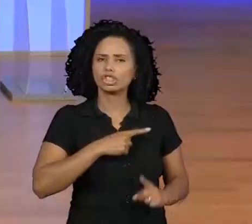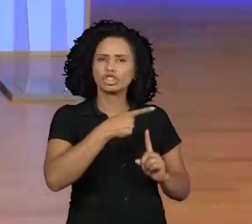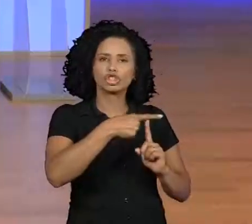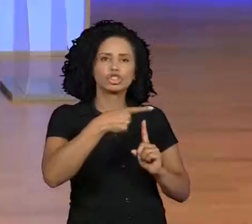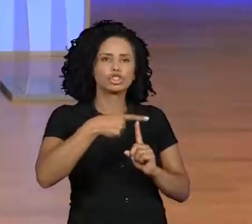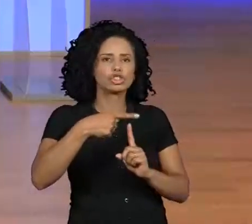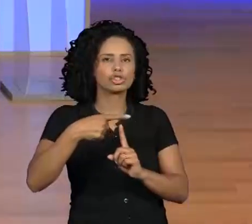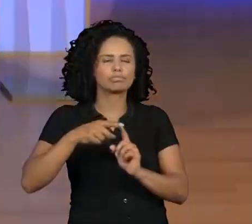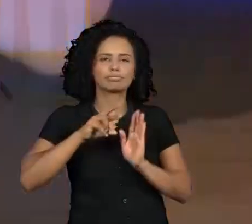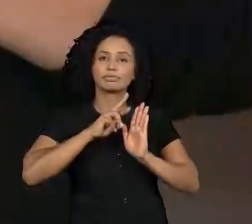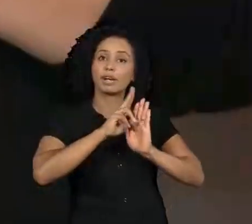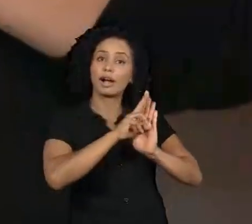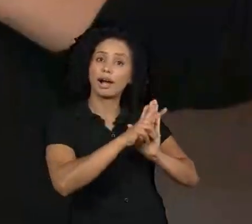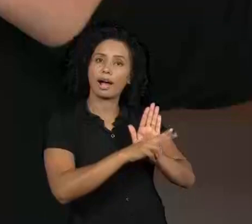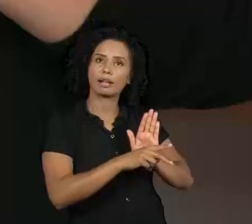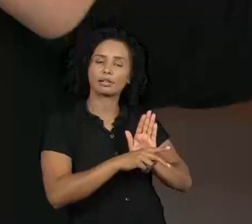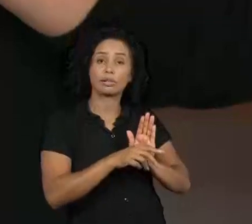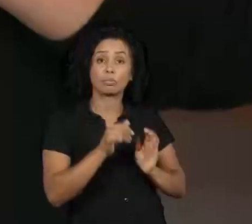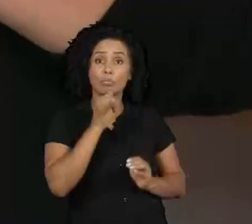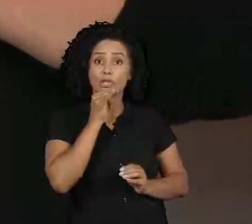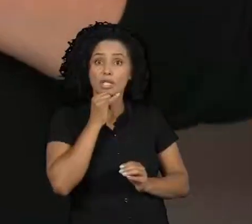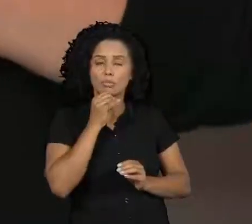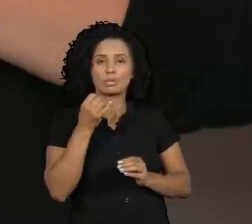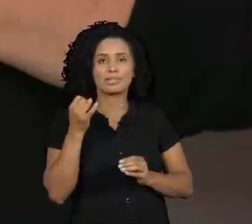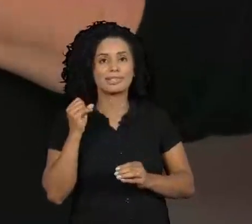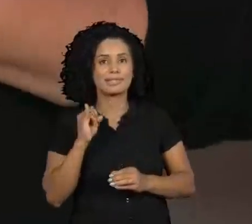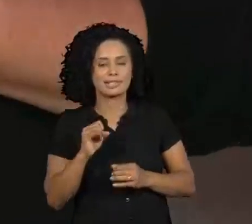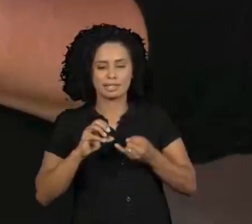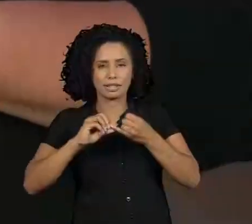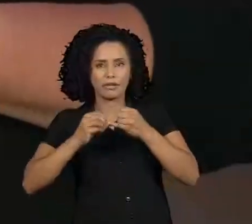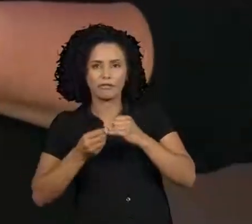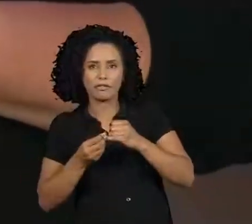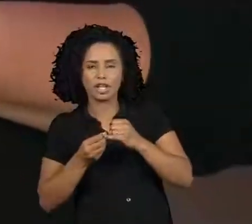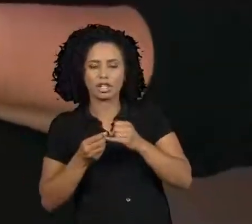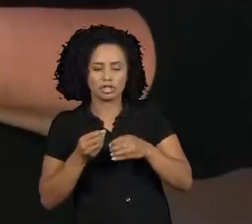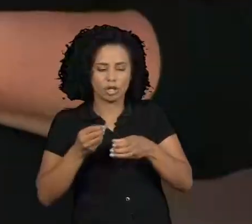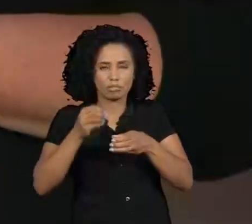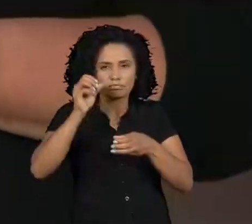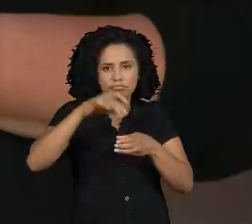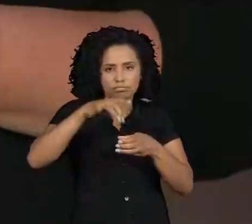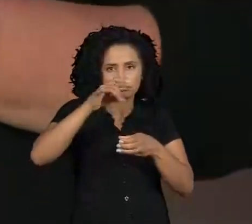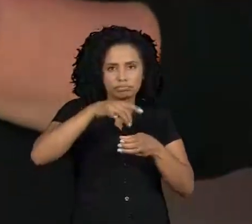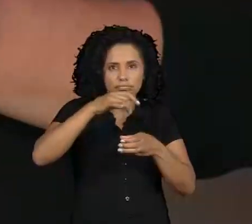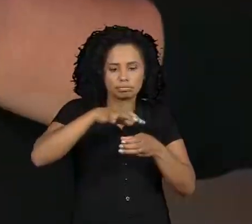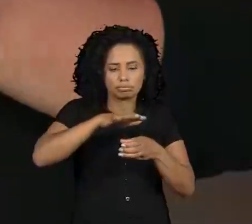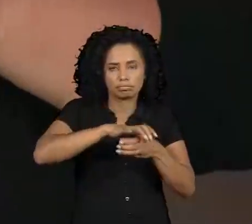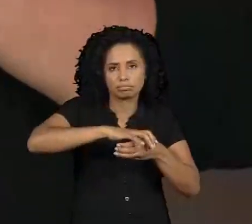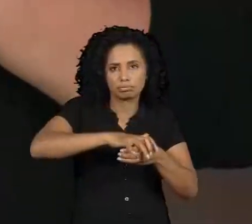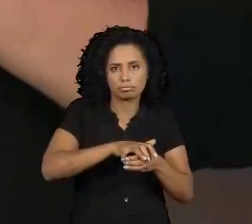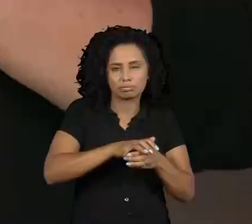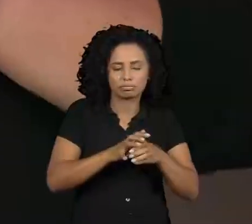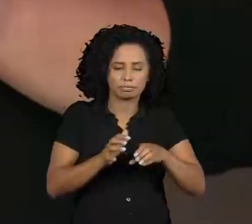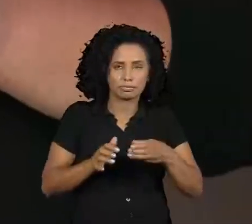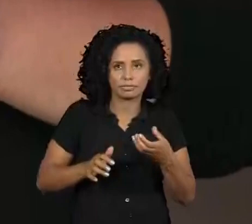de ouvir esse som. Se nós colocarmos alguns grãos dentro de uma lata. Aqui nós temos uma latinha,